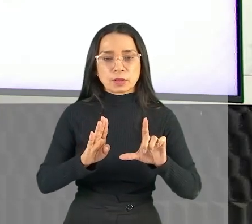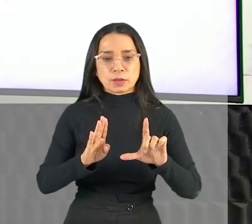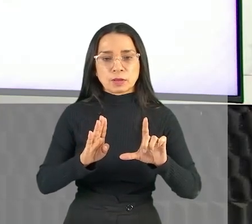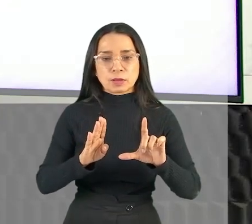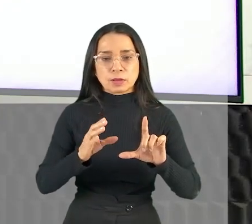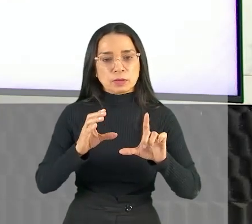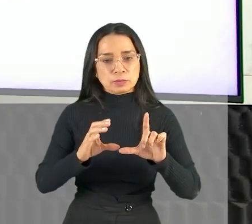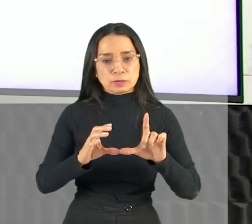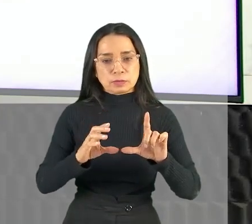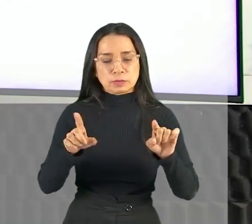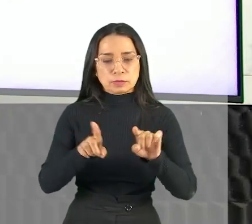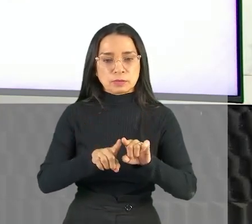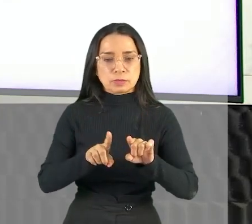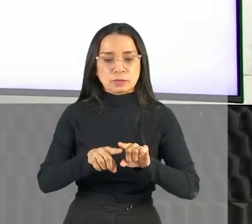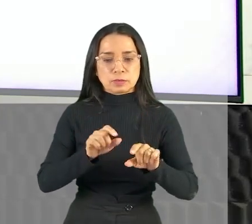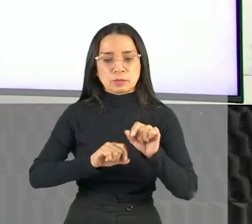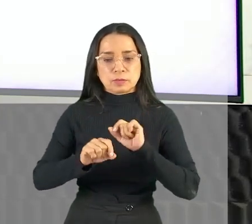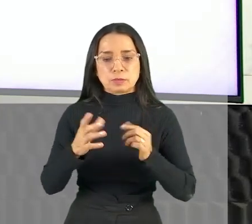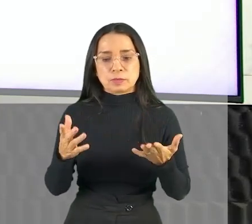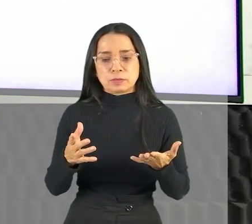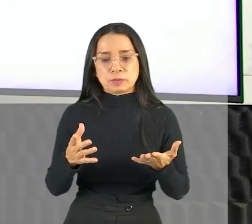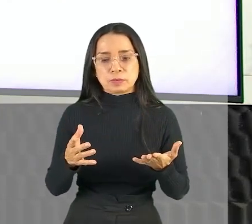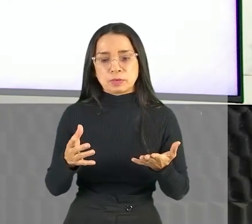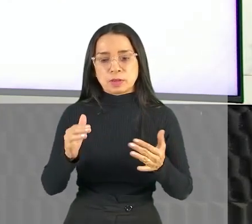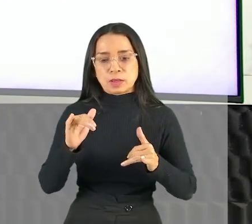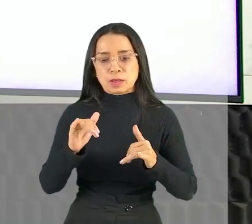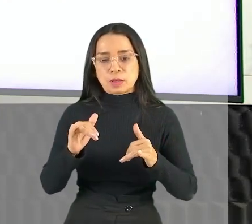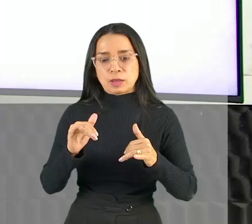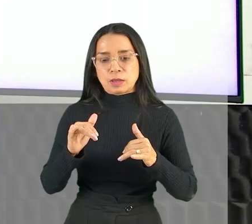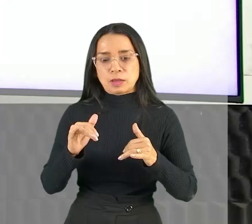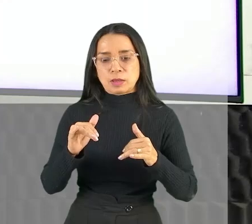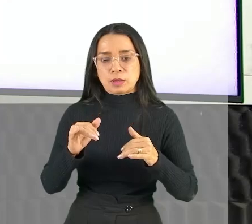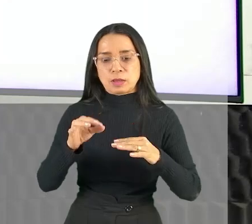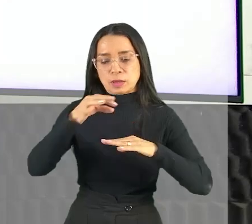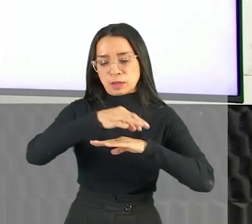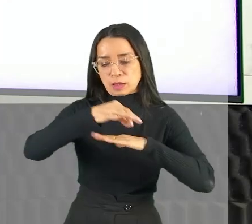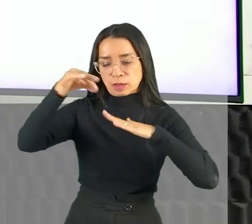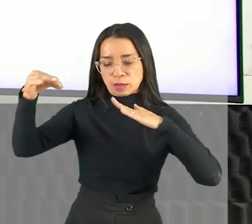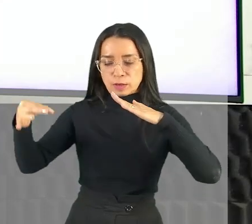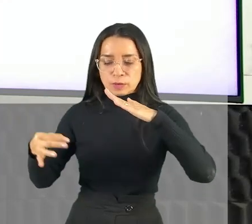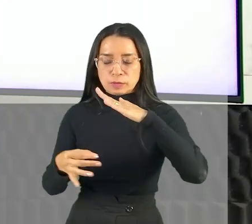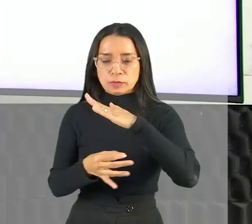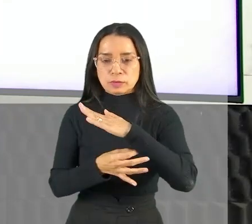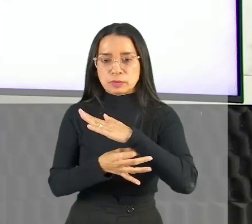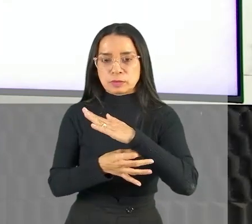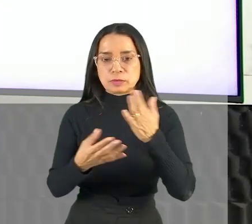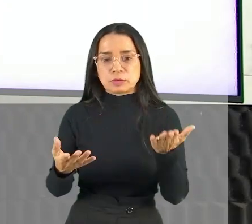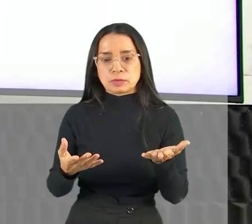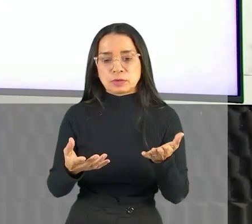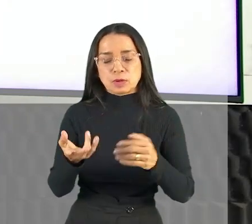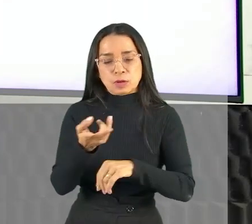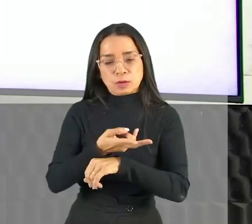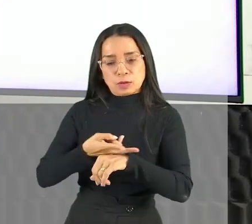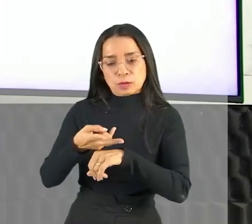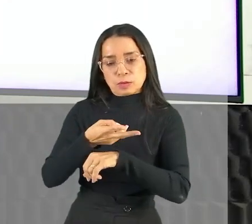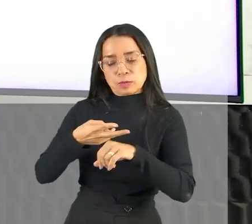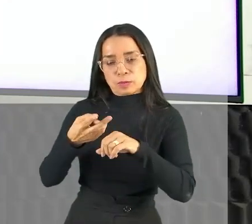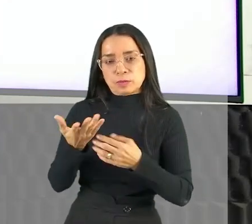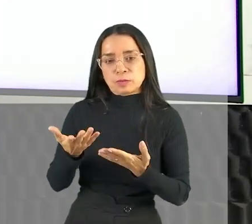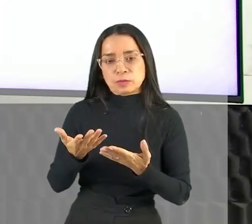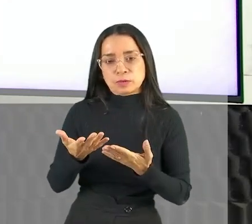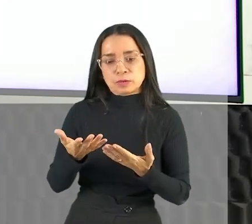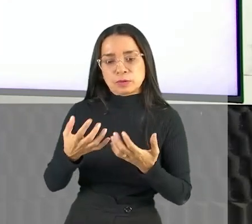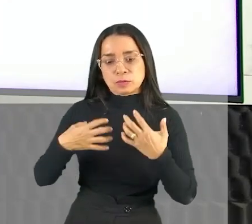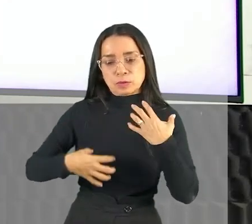Letra C também está fora, porque é quimiossíntese. Não deixa de ser uma síntese. E eu estou procurando um metabolismo que fale de quebra,